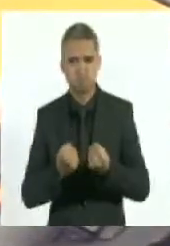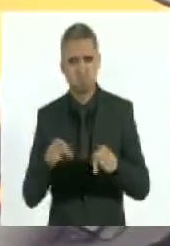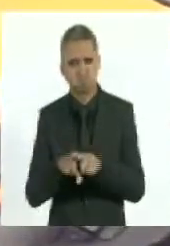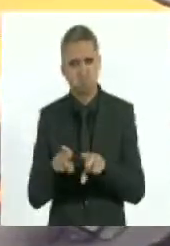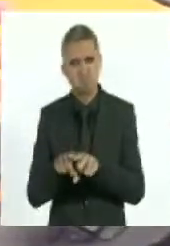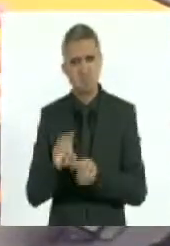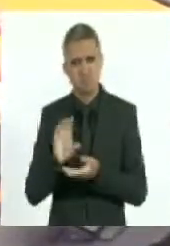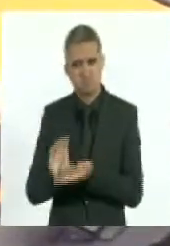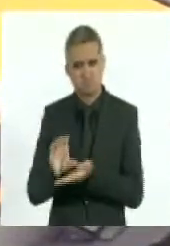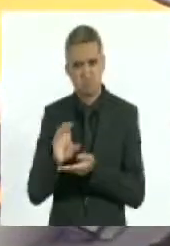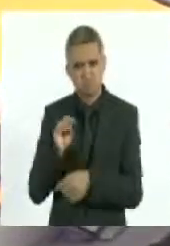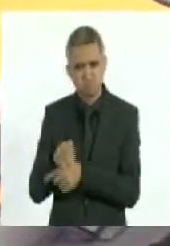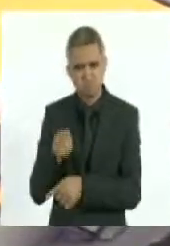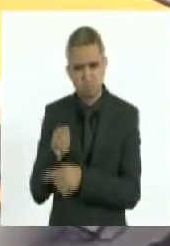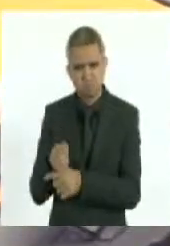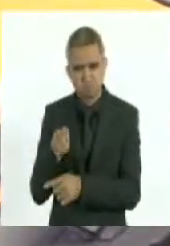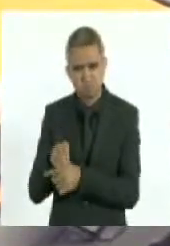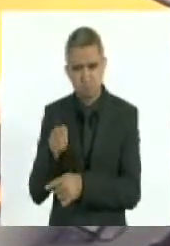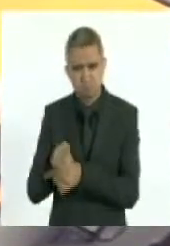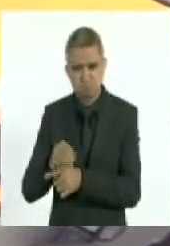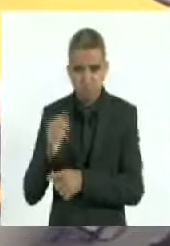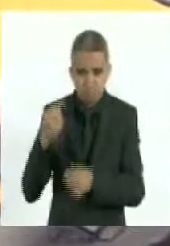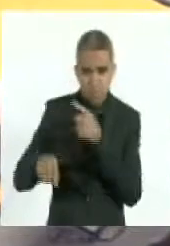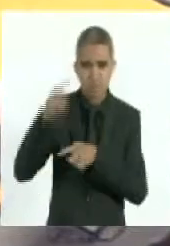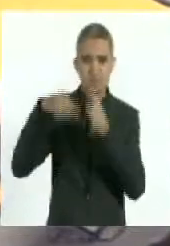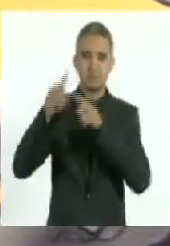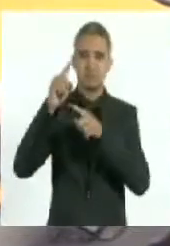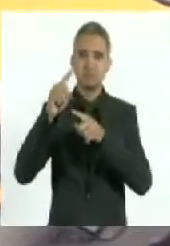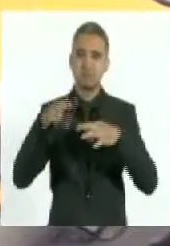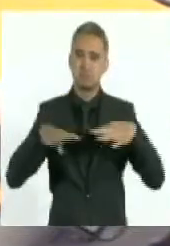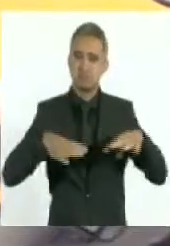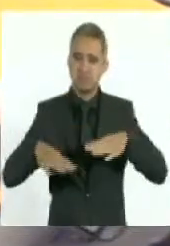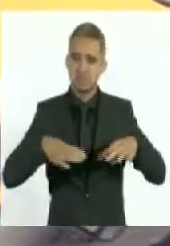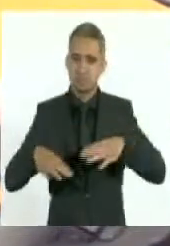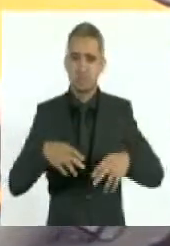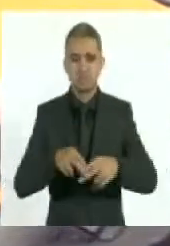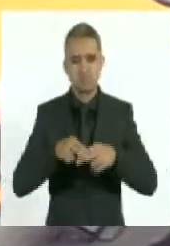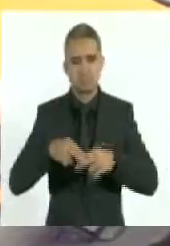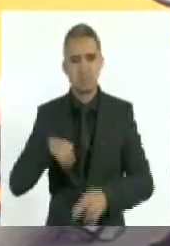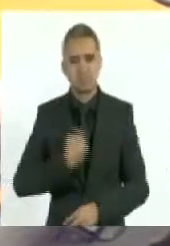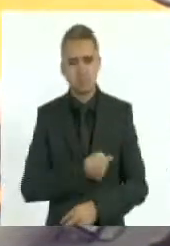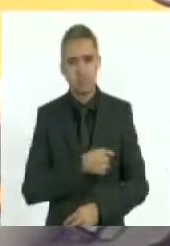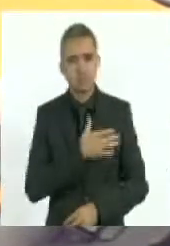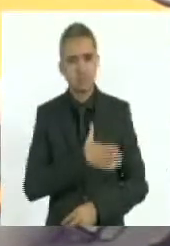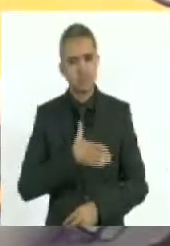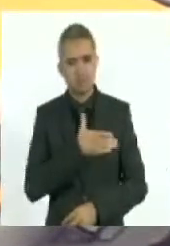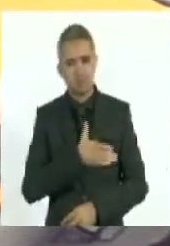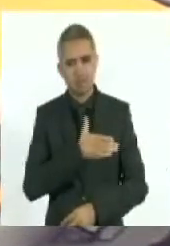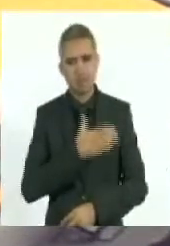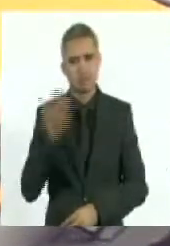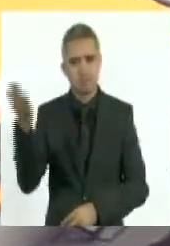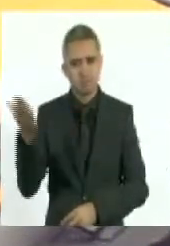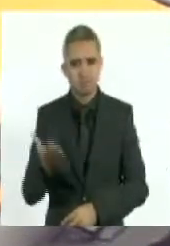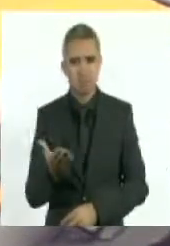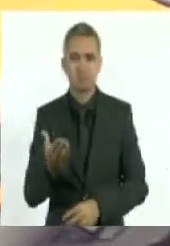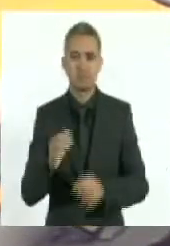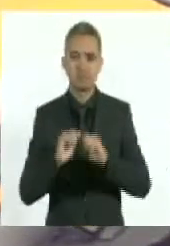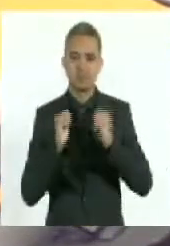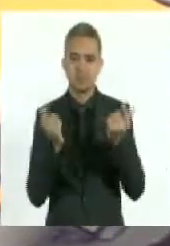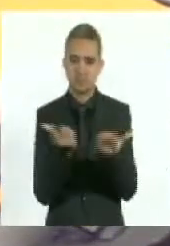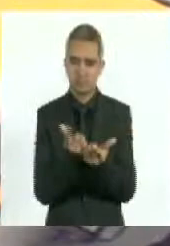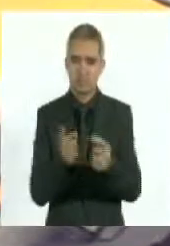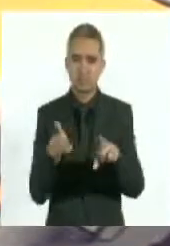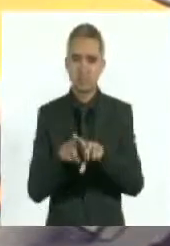empreendedor, modificou esse panorama. Então, nós ficamos muito satisfeitos com sua presença aqui e pelo retrospecto que Vossa Excelência tem à